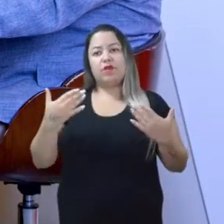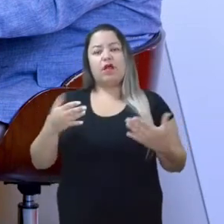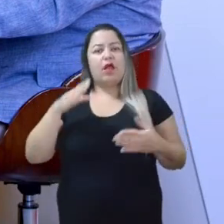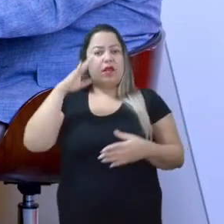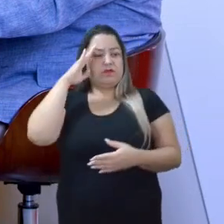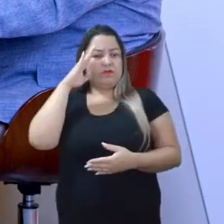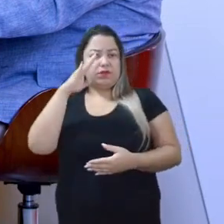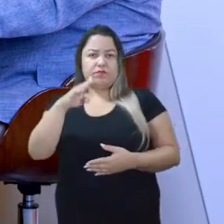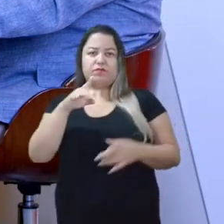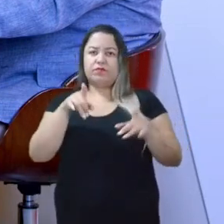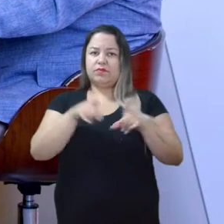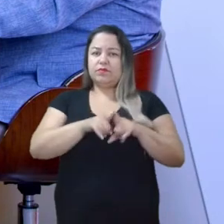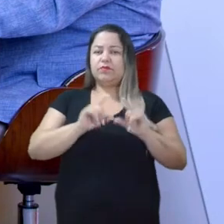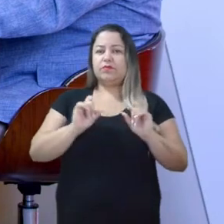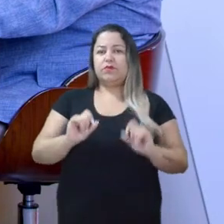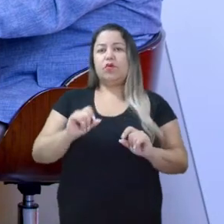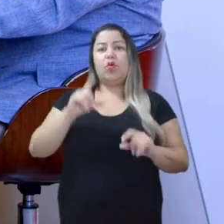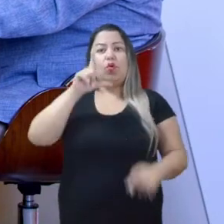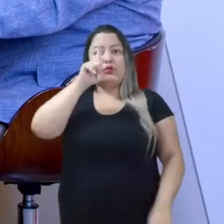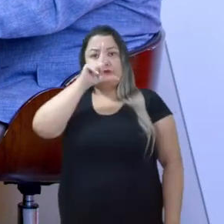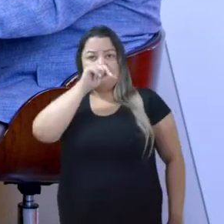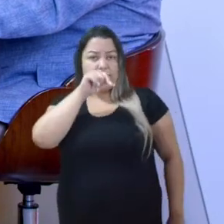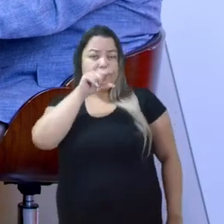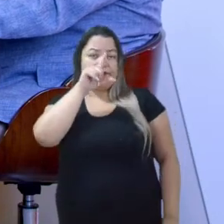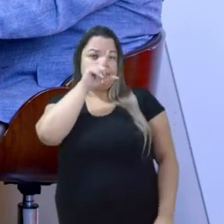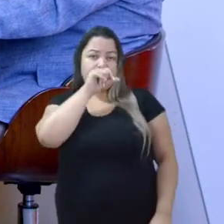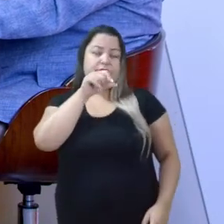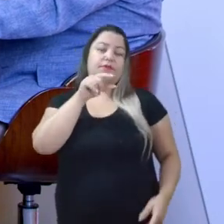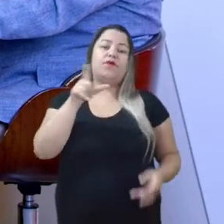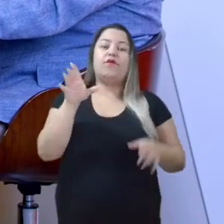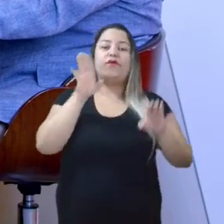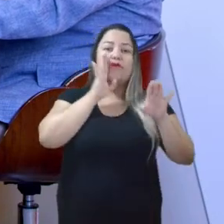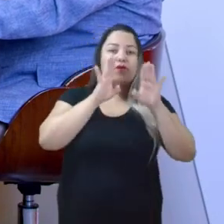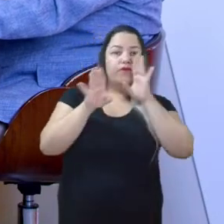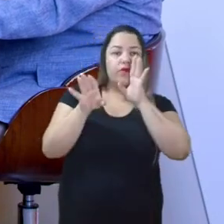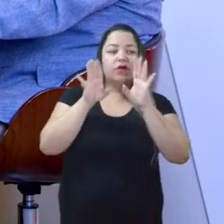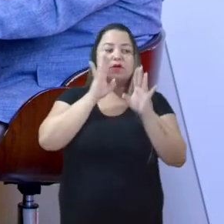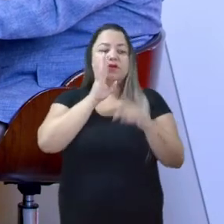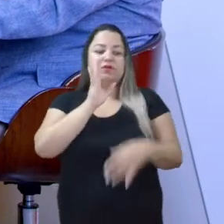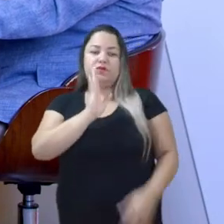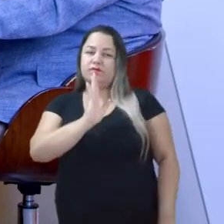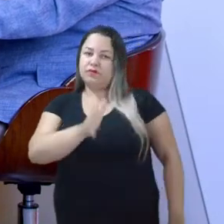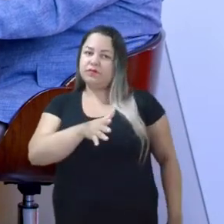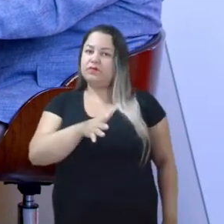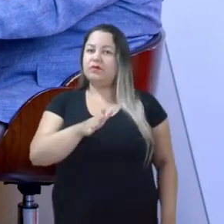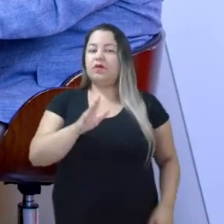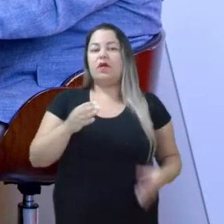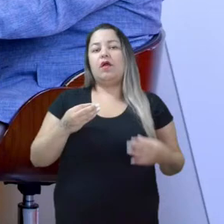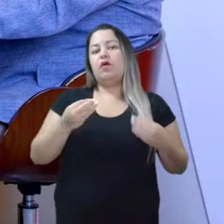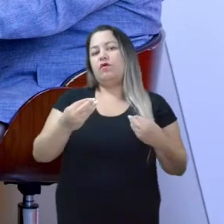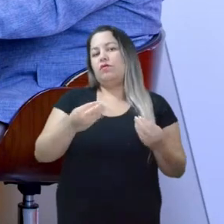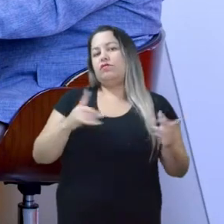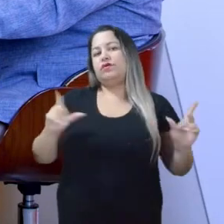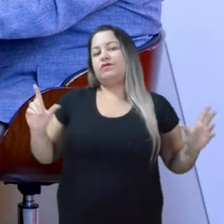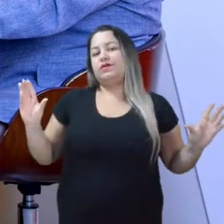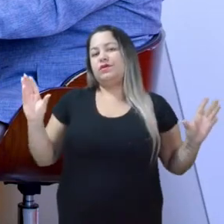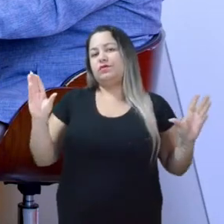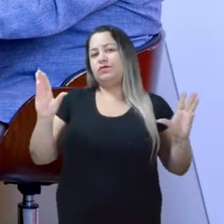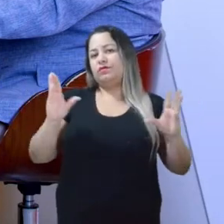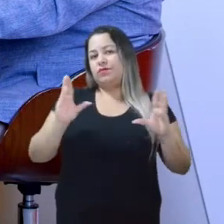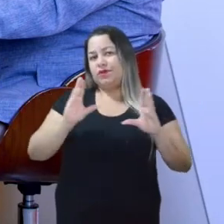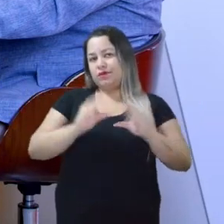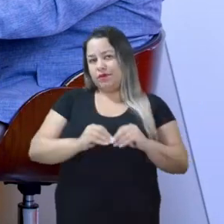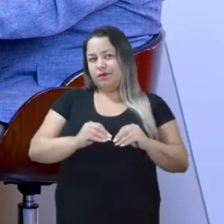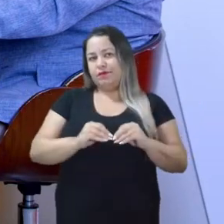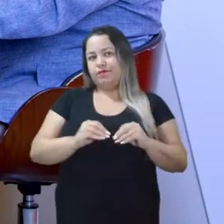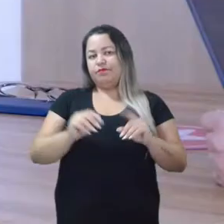Então, o Twitter, o Facebook e outras plataformas já manifestaram ali. Como é que a gente poderia resumir os principais argumentos? Há um argumento